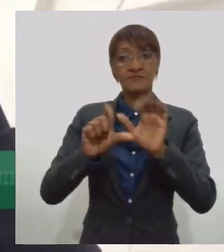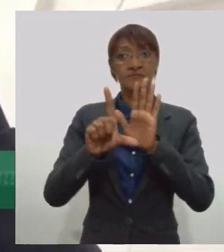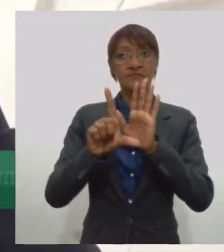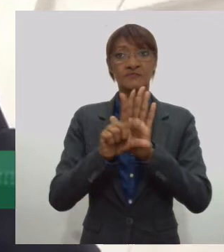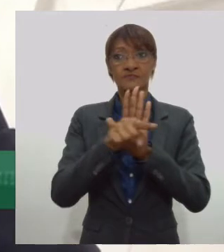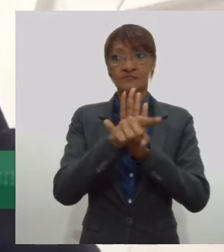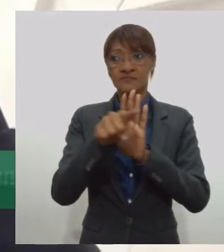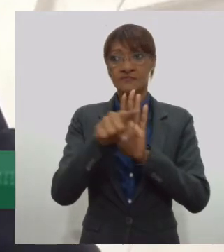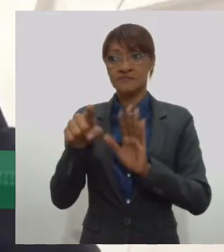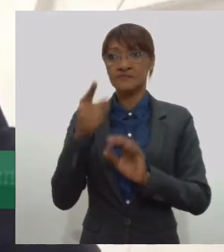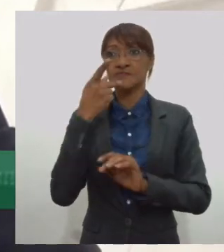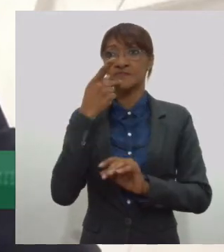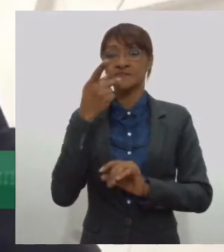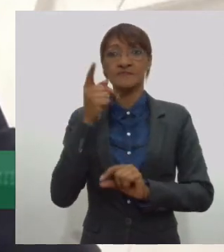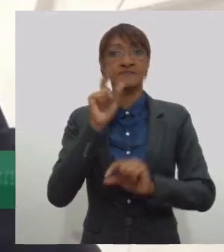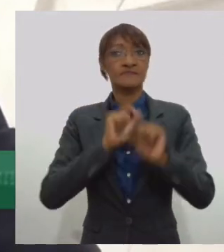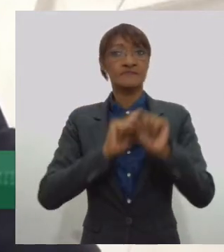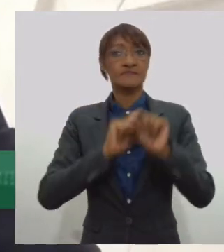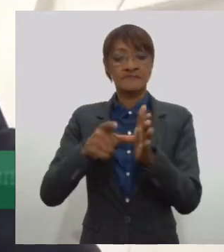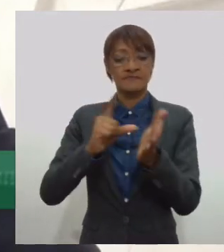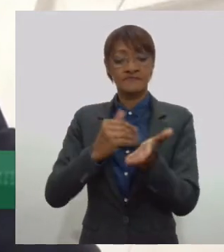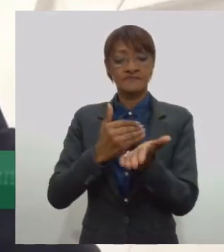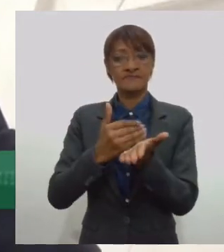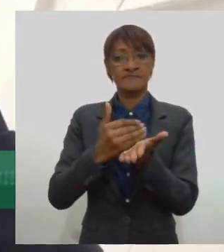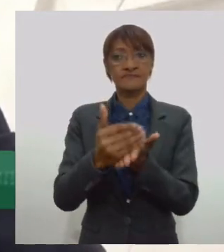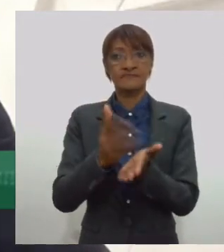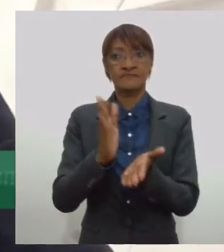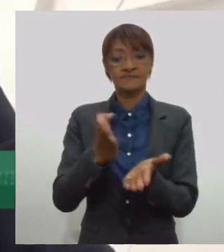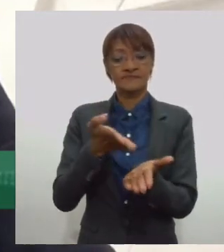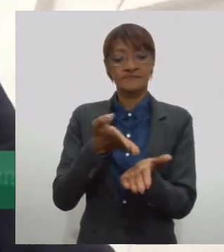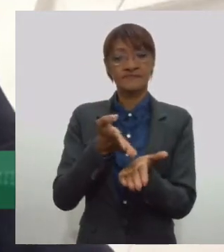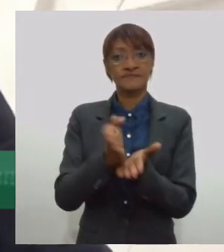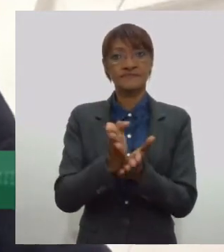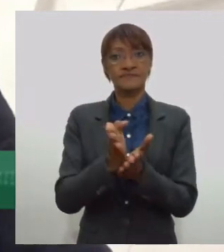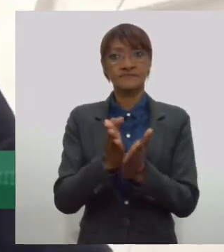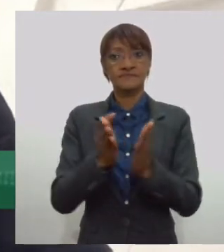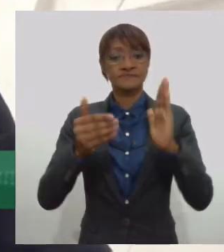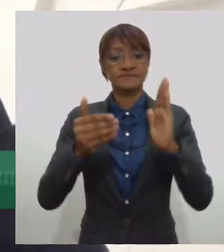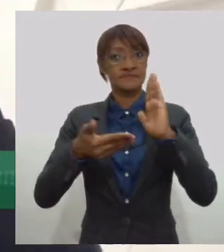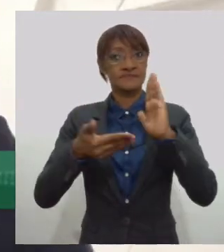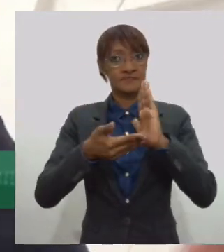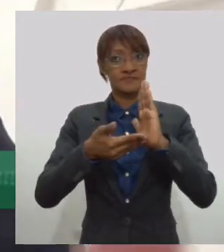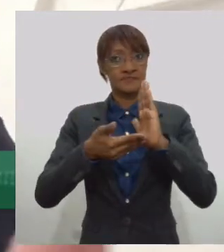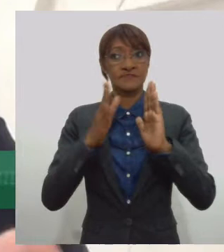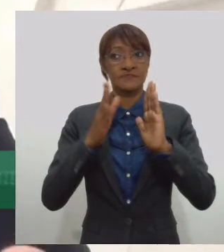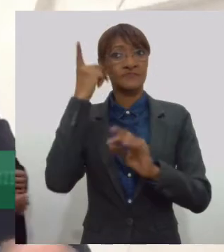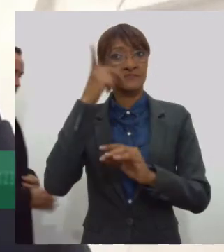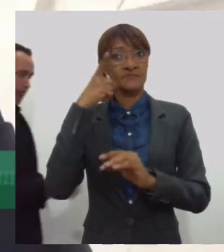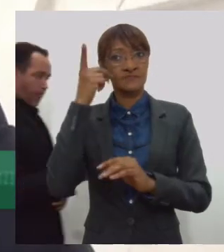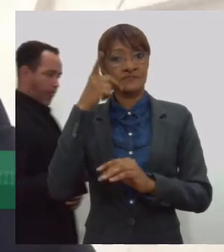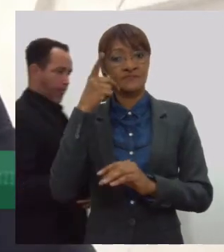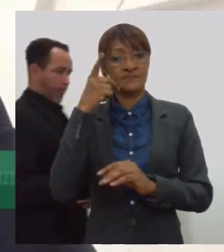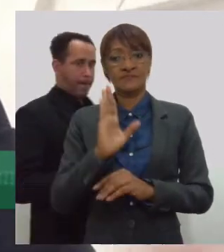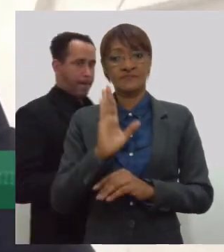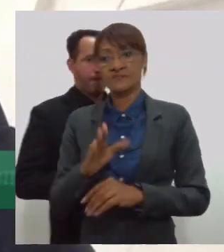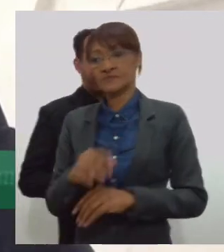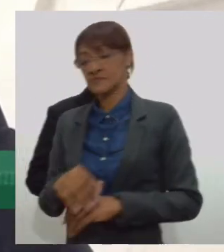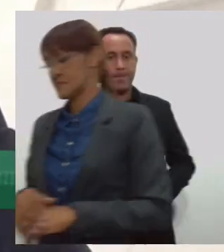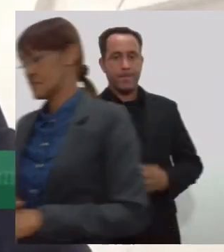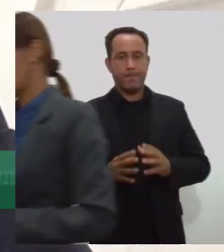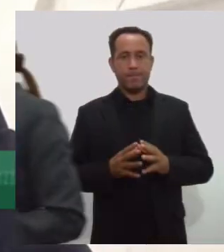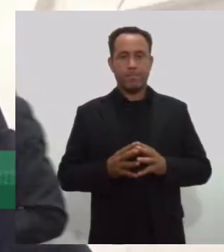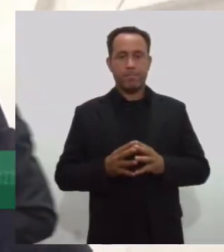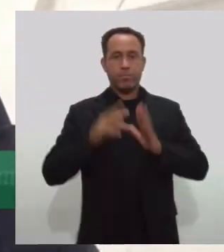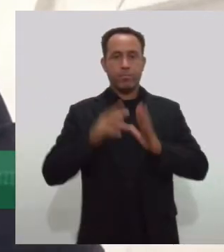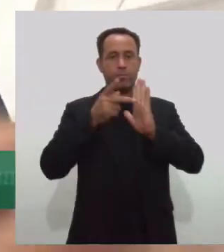aí, bem dito no começo, ele foi aprovado na Câmara dos Deputados e remetido para o Senado. Ou seja, esse